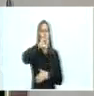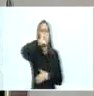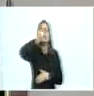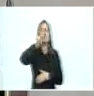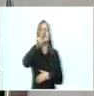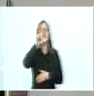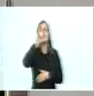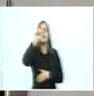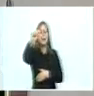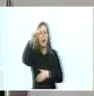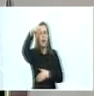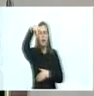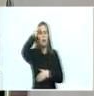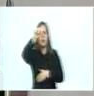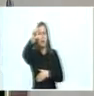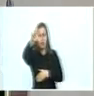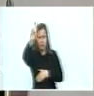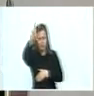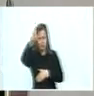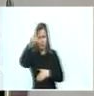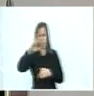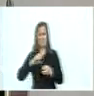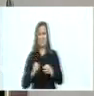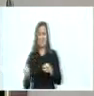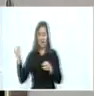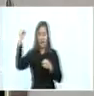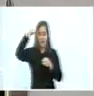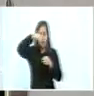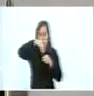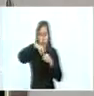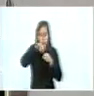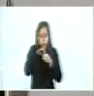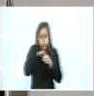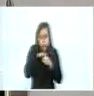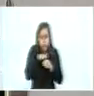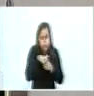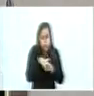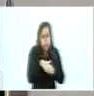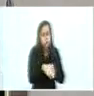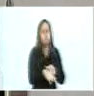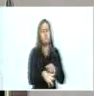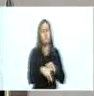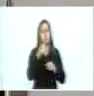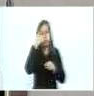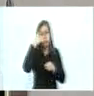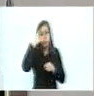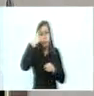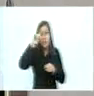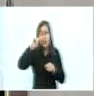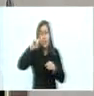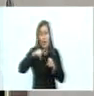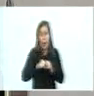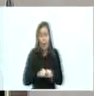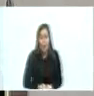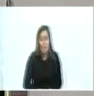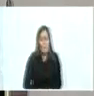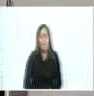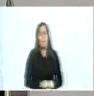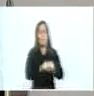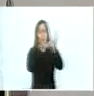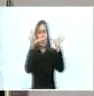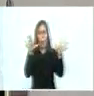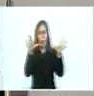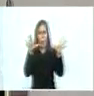se inundava para cima, tudo ali na parte baixa da Rua da Formiga. O dia que aquilo ali estourasse, igual estourou a